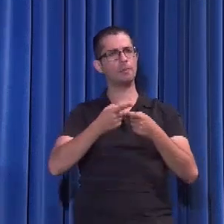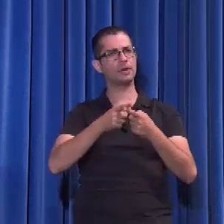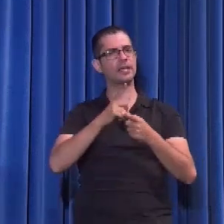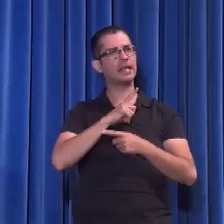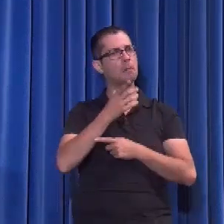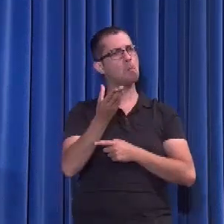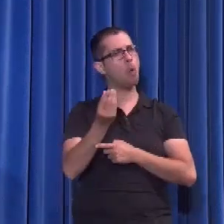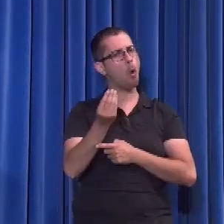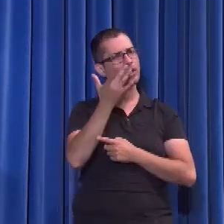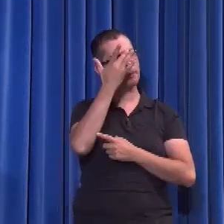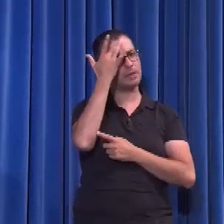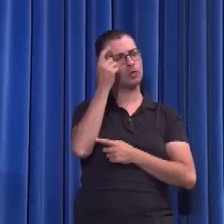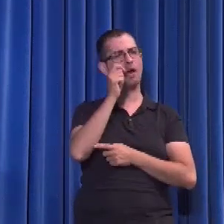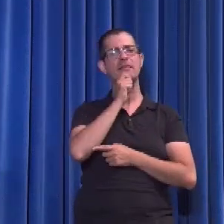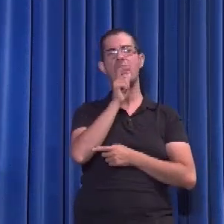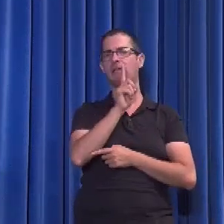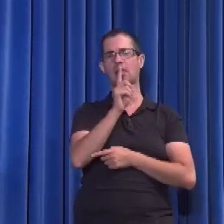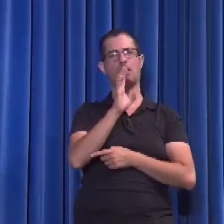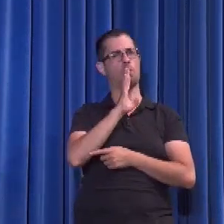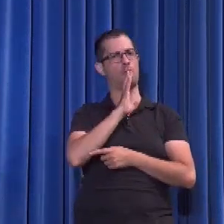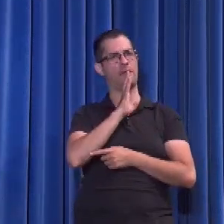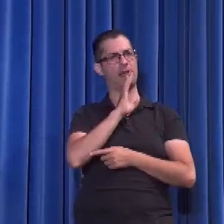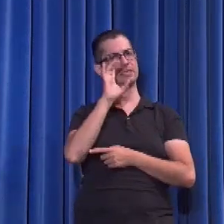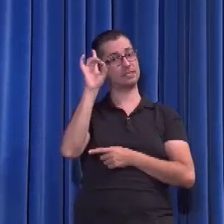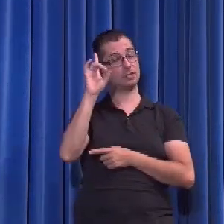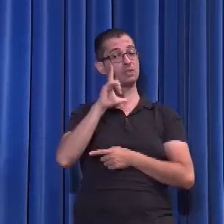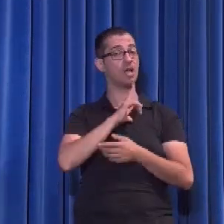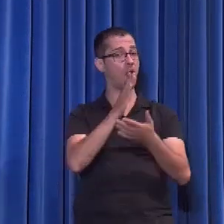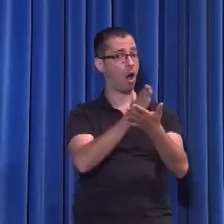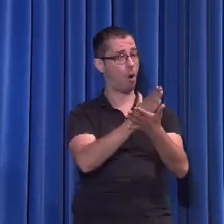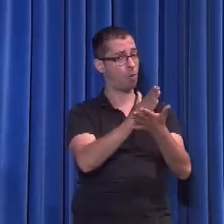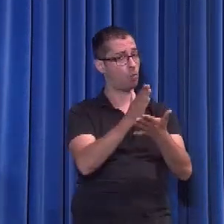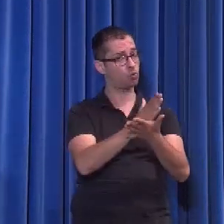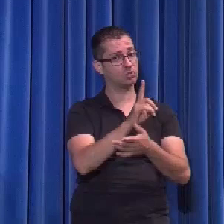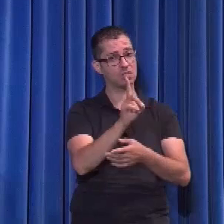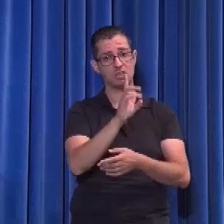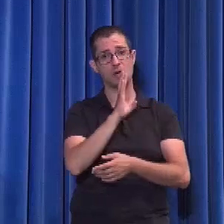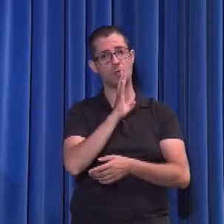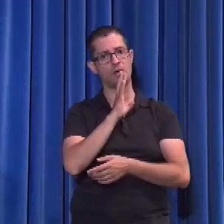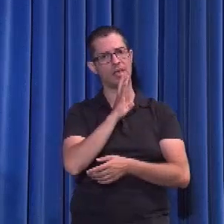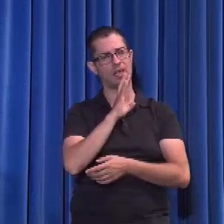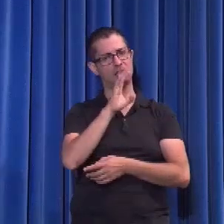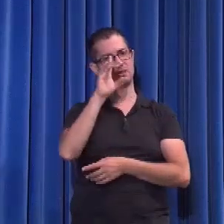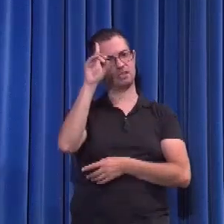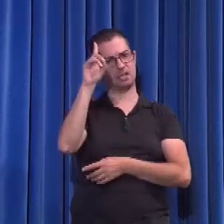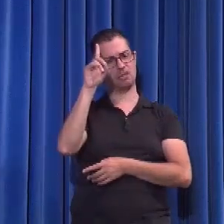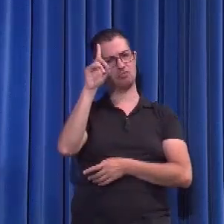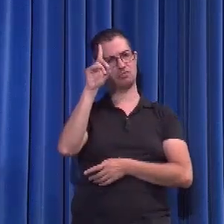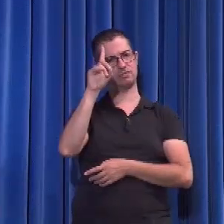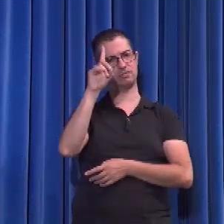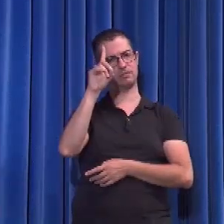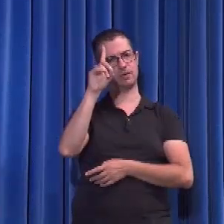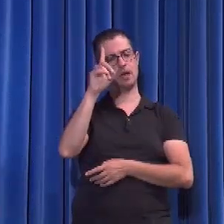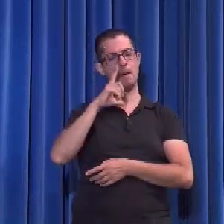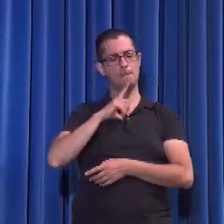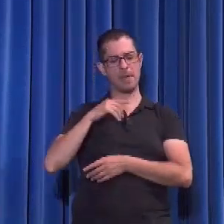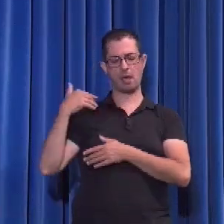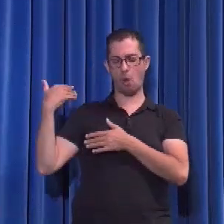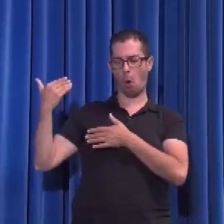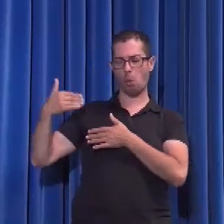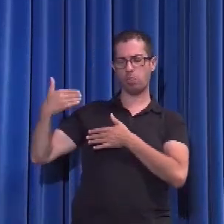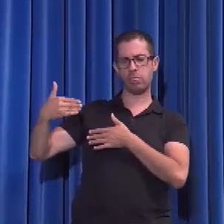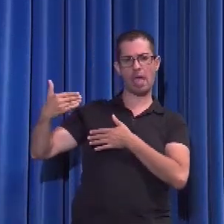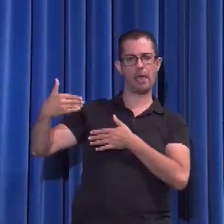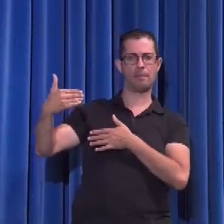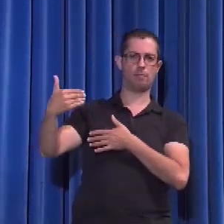têm o conhecimento de Deus. Alguns ainda não têm o conhecimento de Deus, e eu falo isso para vergonha. Pelo tempo decorrido, era para